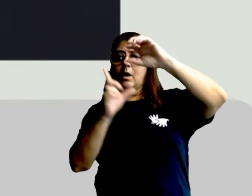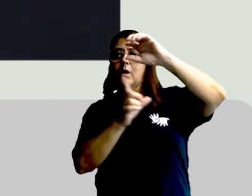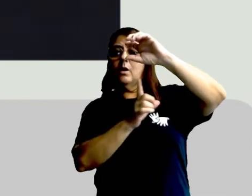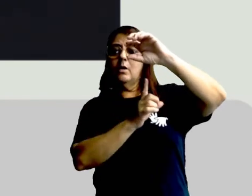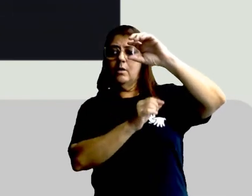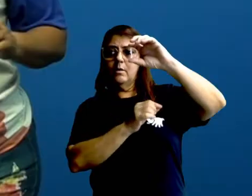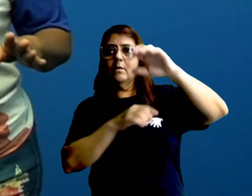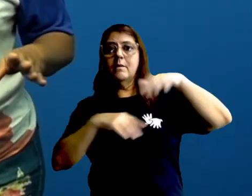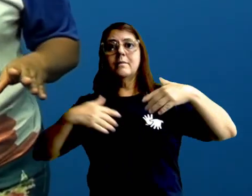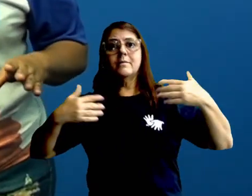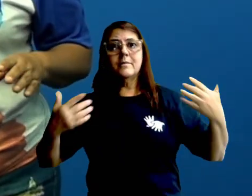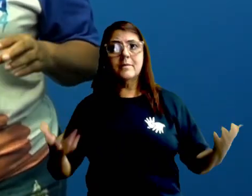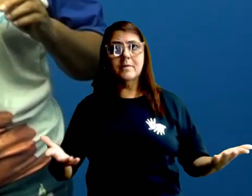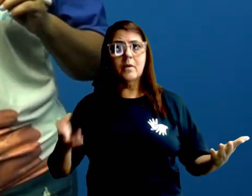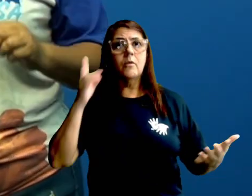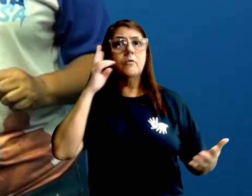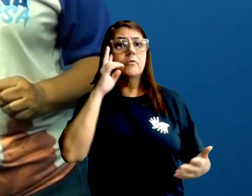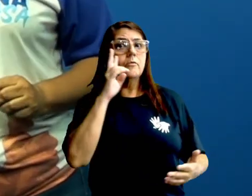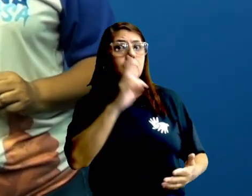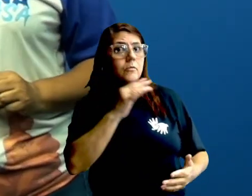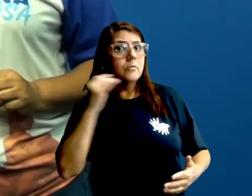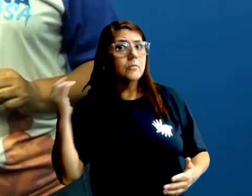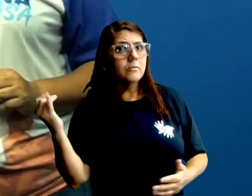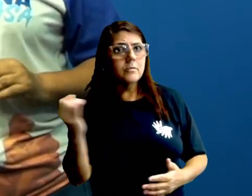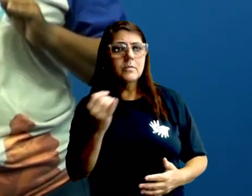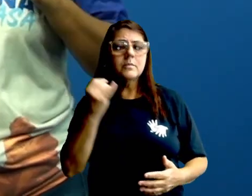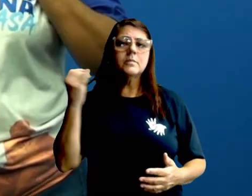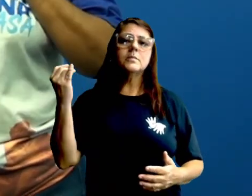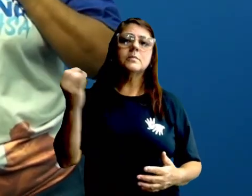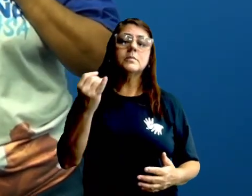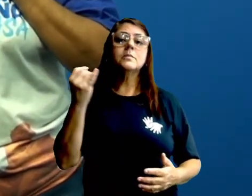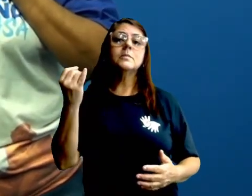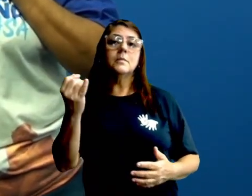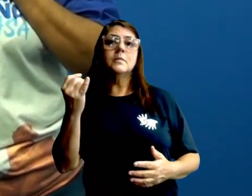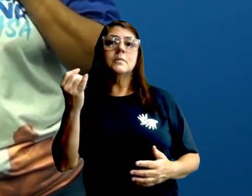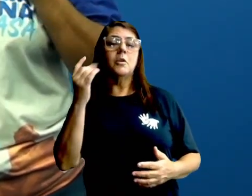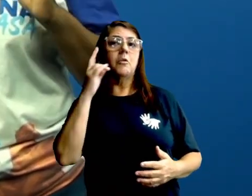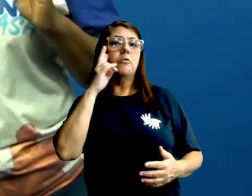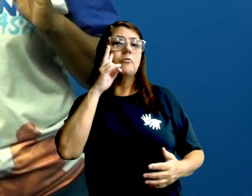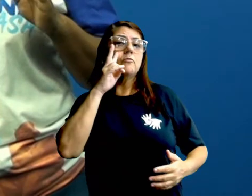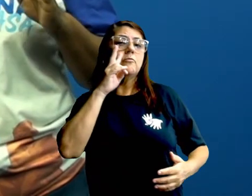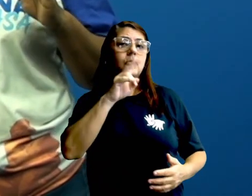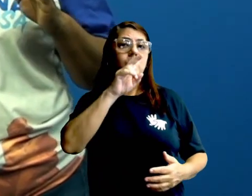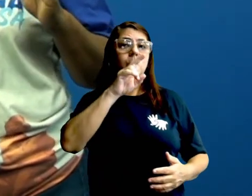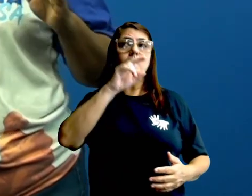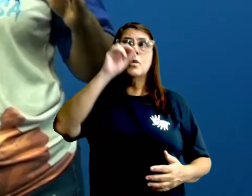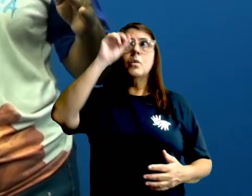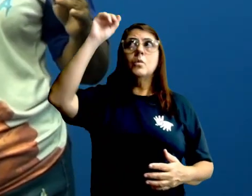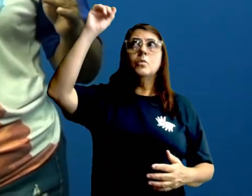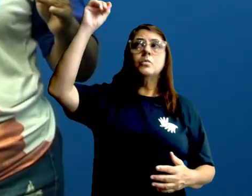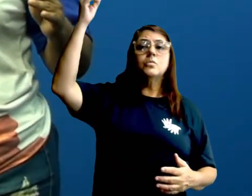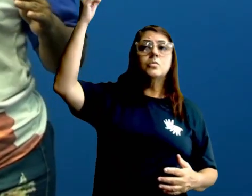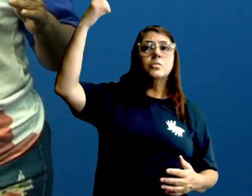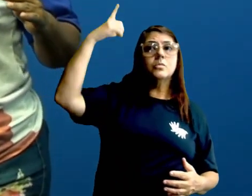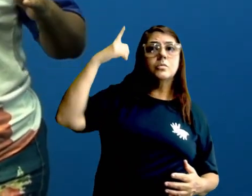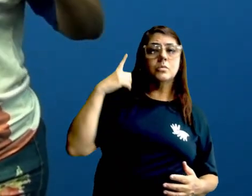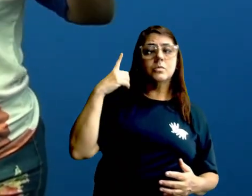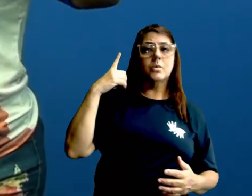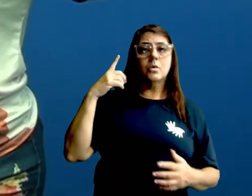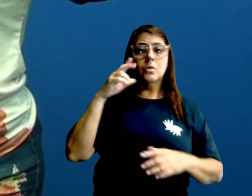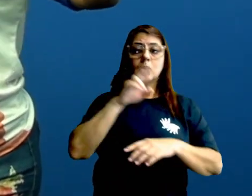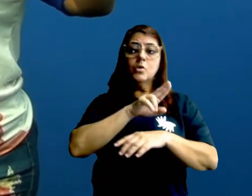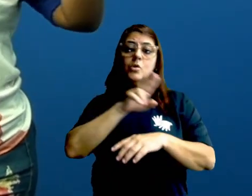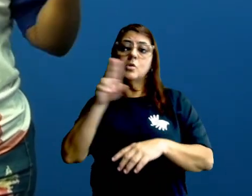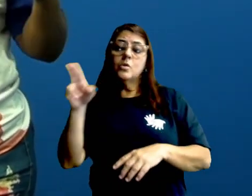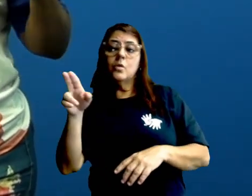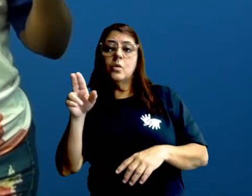voltada para a Terra. E aí, pessoal, vocês viram como é importante? Viram que o Sol, nosso Sol, é chamado de anão vermelho.